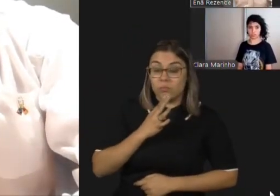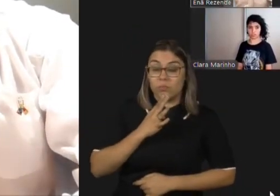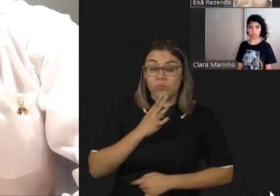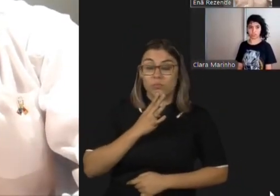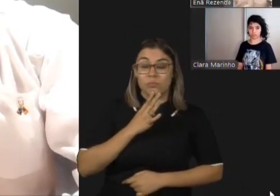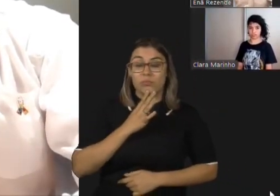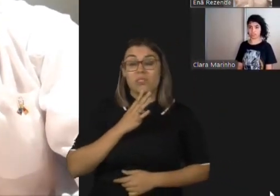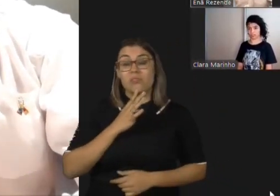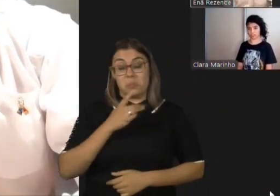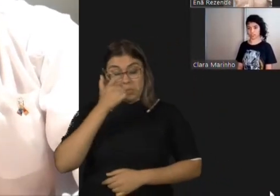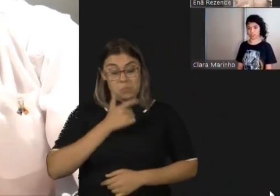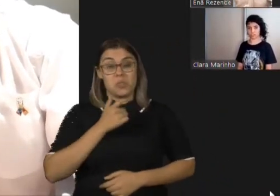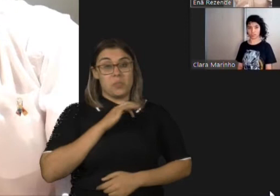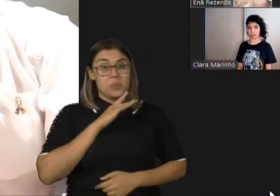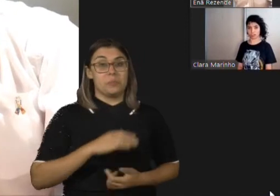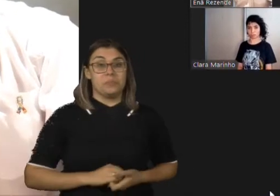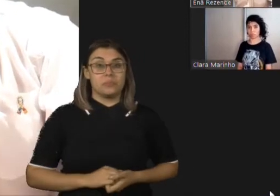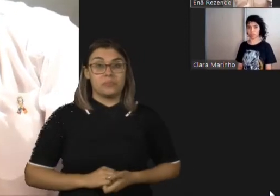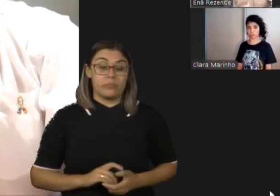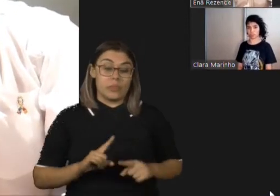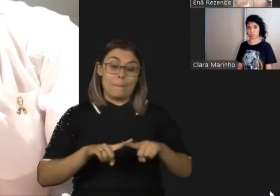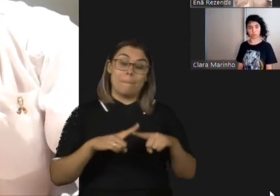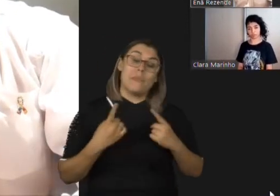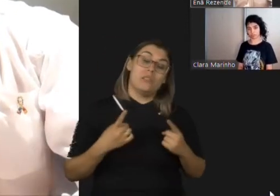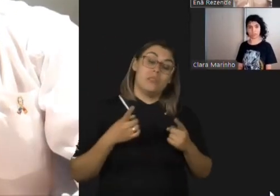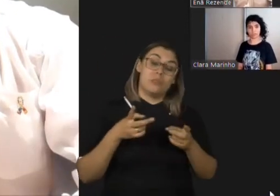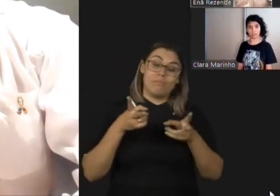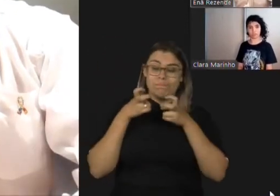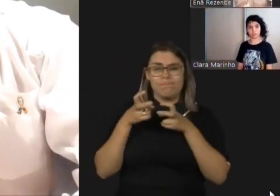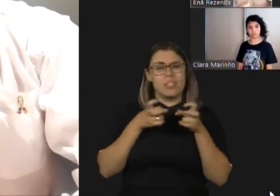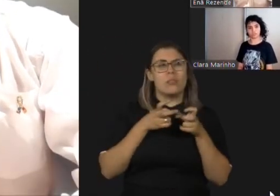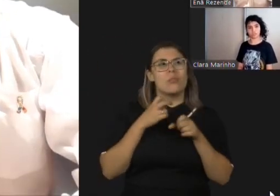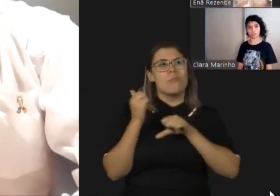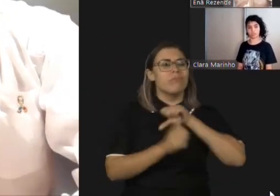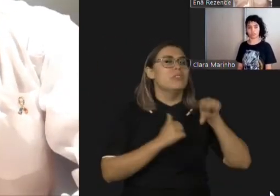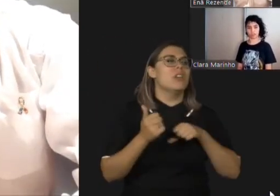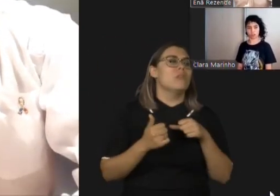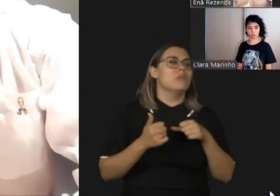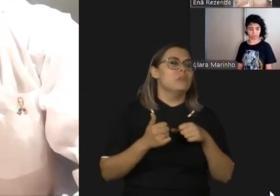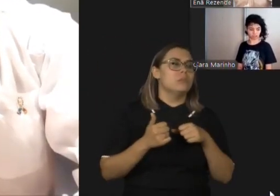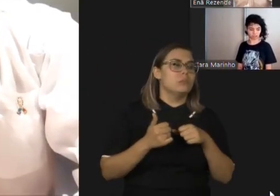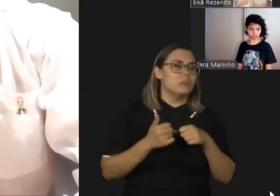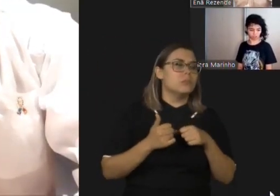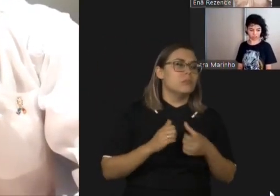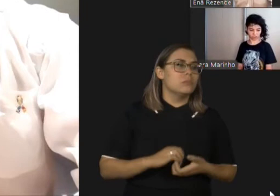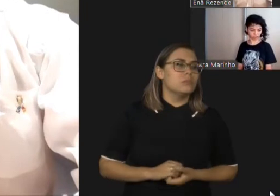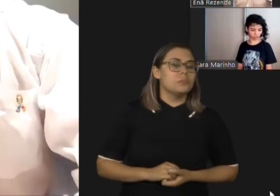sendo um obstáculo, mas no qual eu estou lutando para driblar.